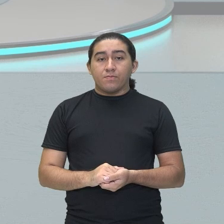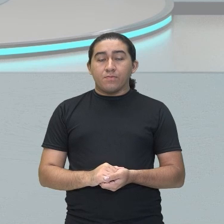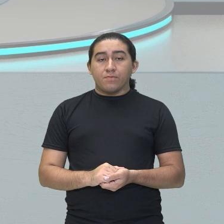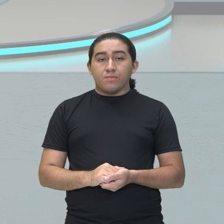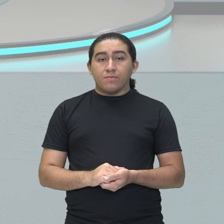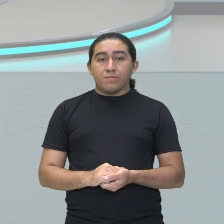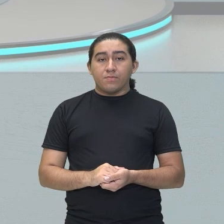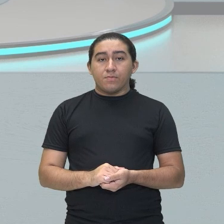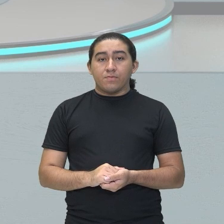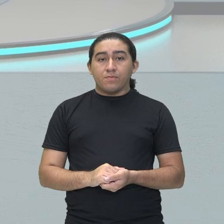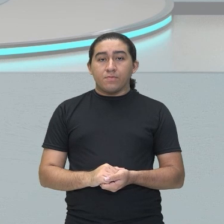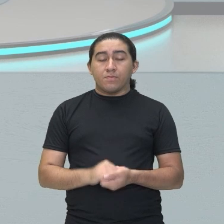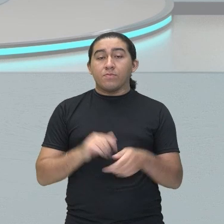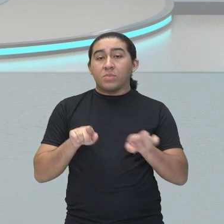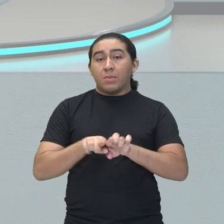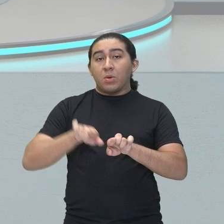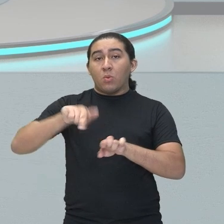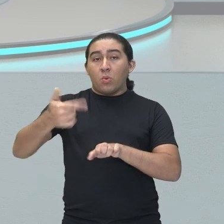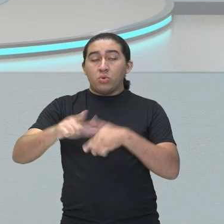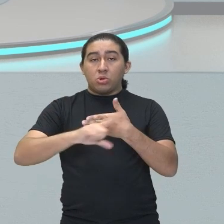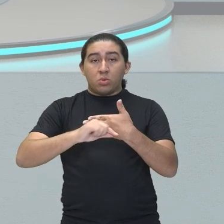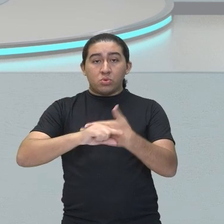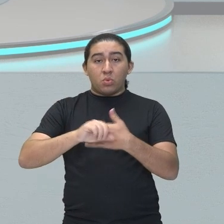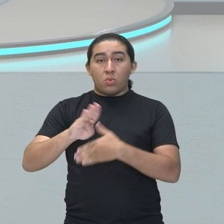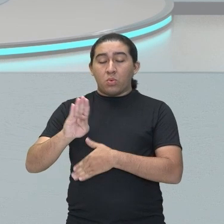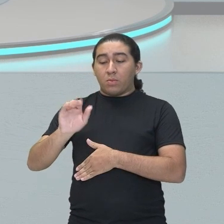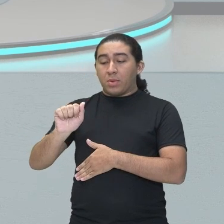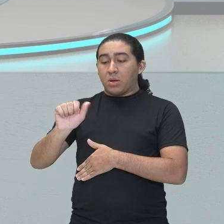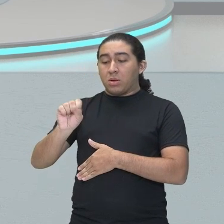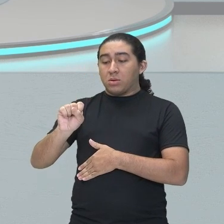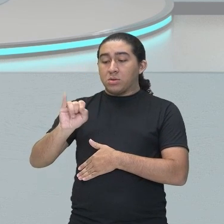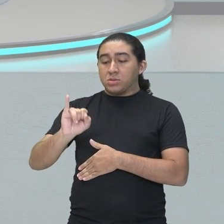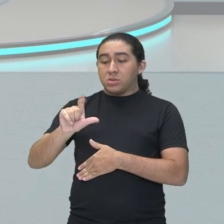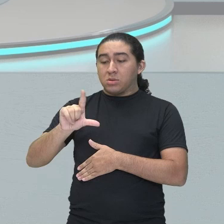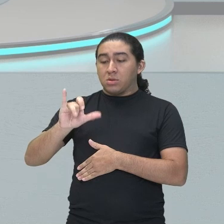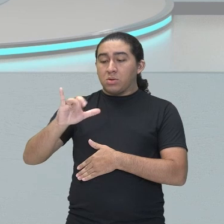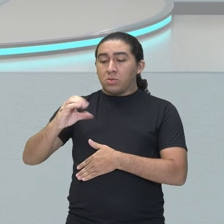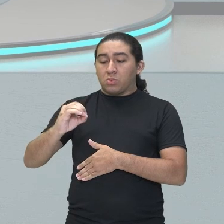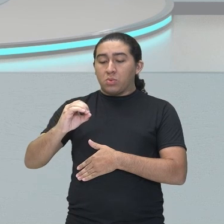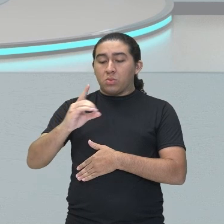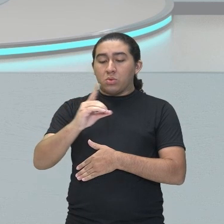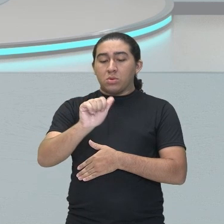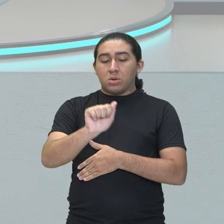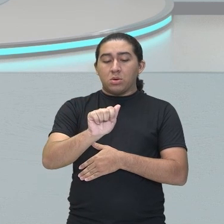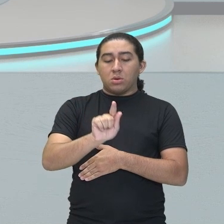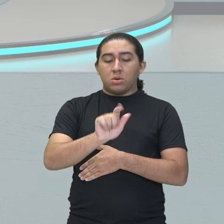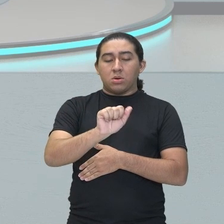Basílio da Gama. O Basílio da Gama, ele tem como obras